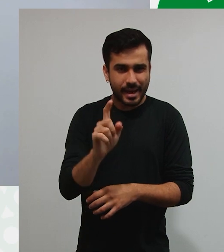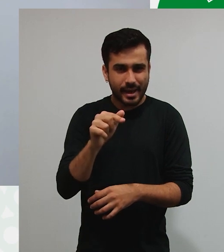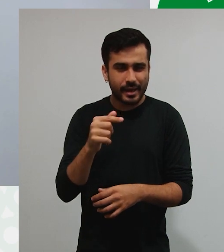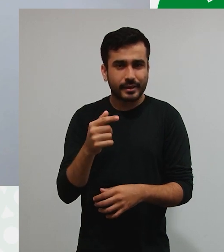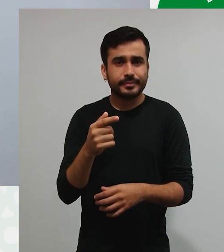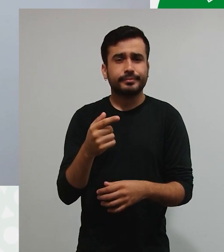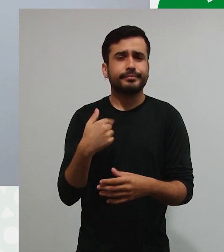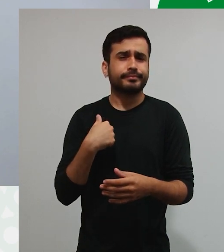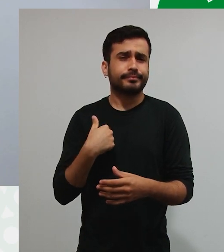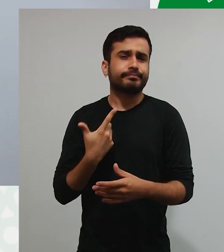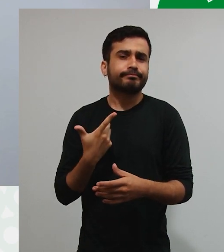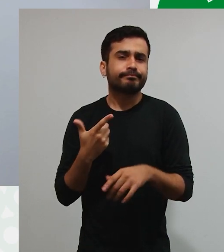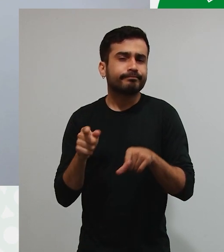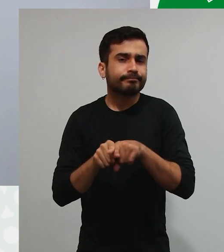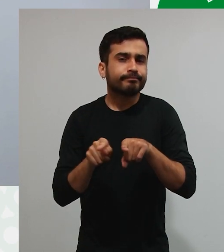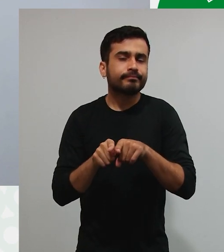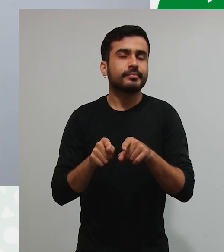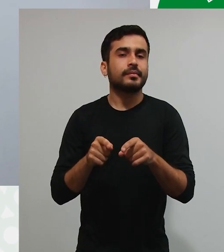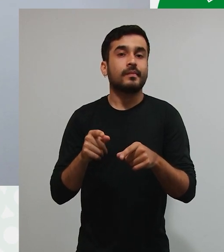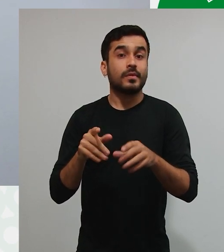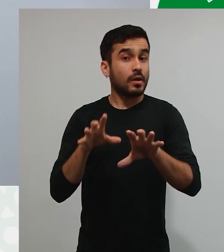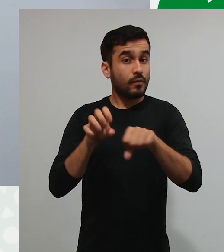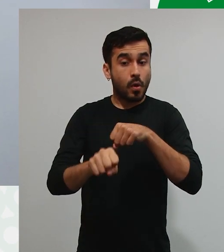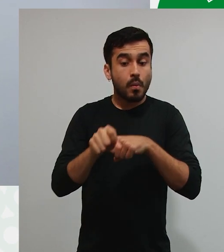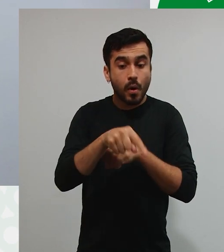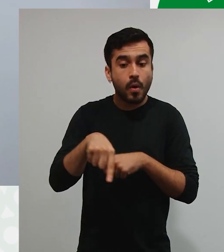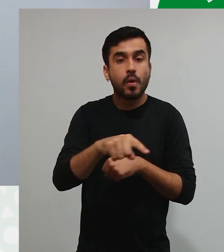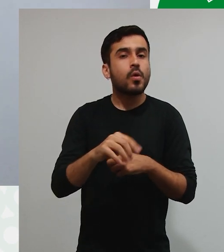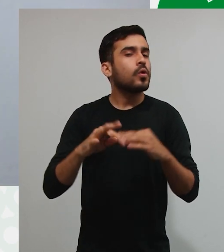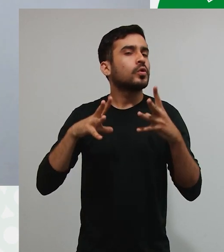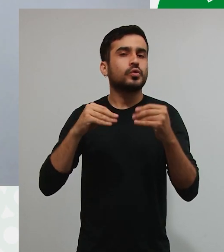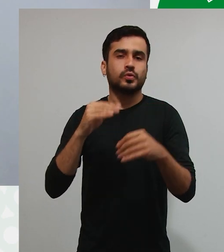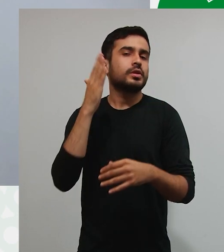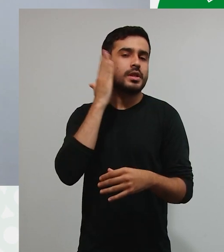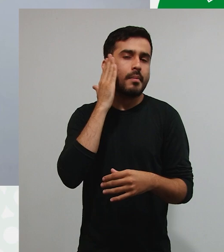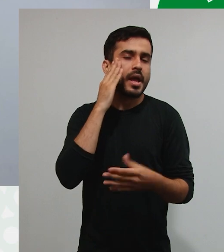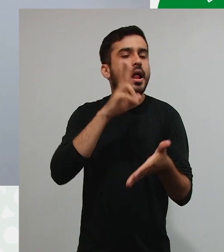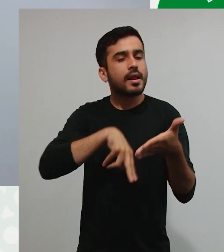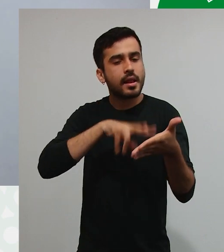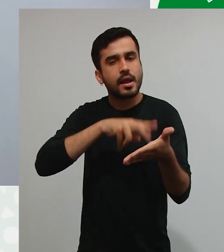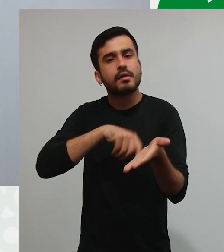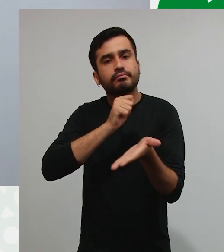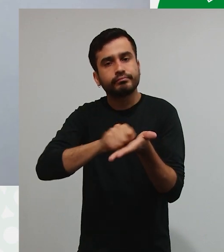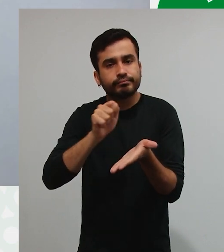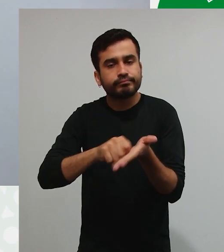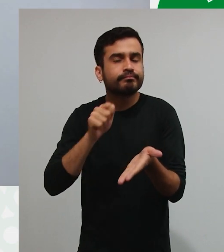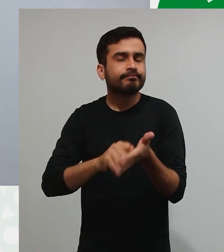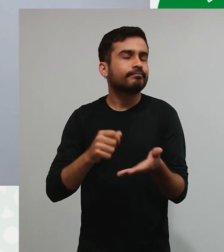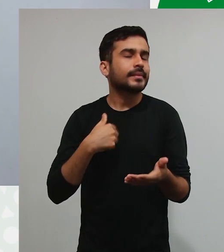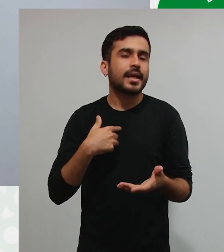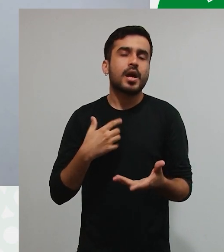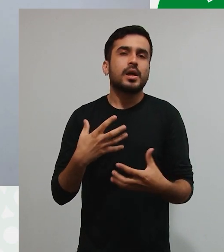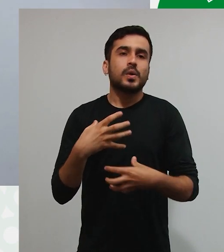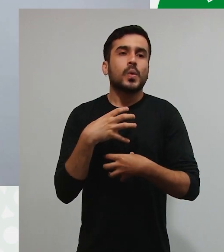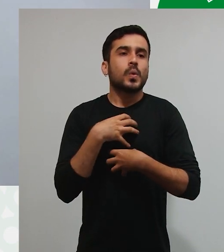E depois, né, o que me marcou muito foi quando eu também cheguei em Vilhena, que eu